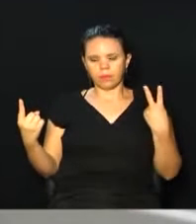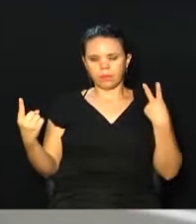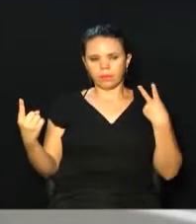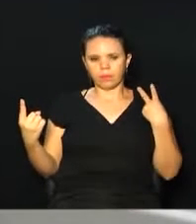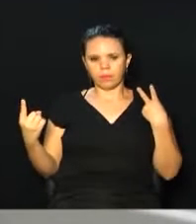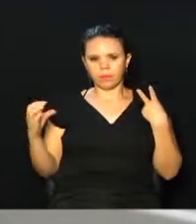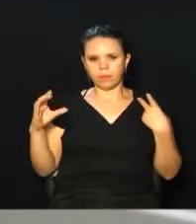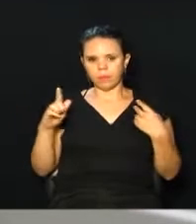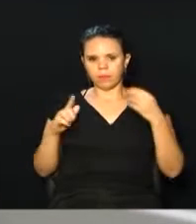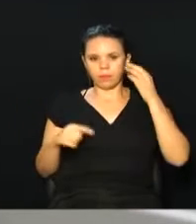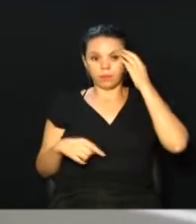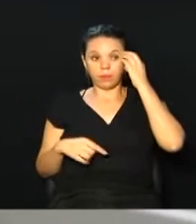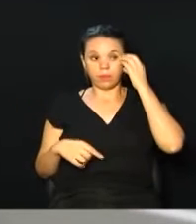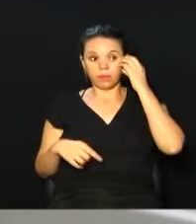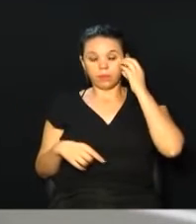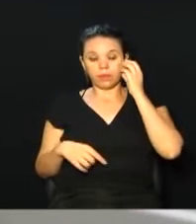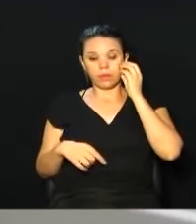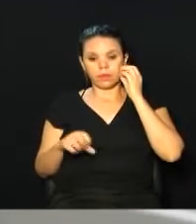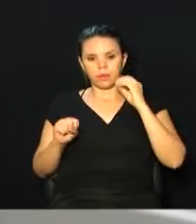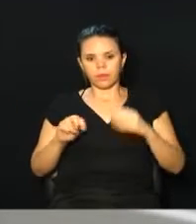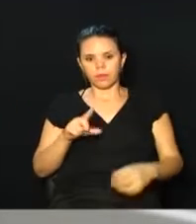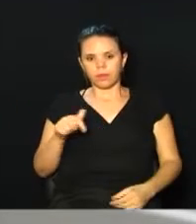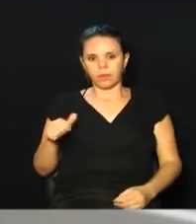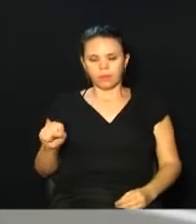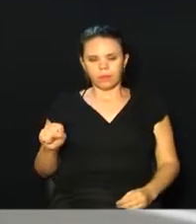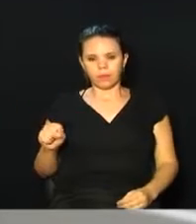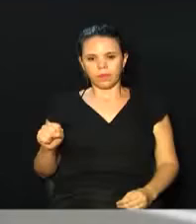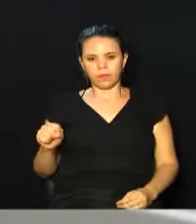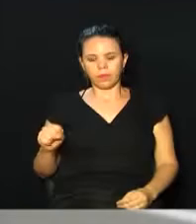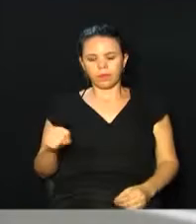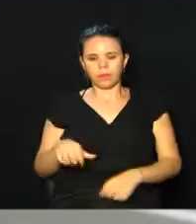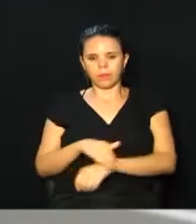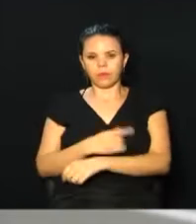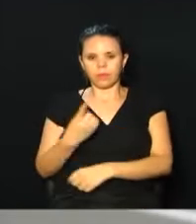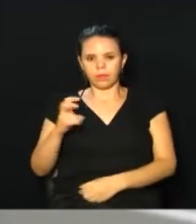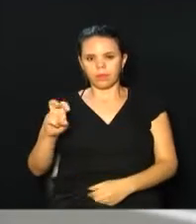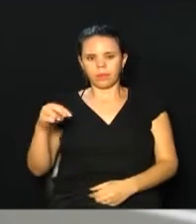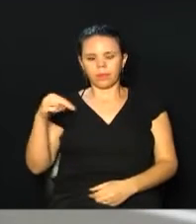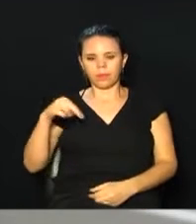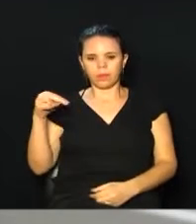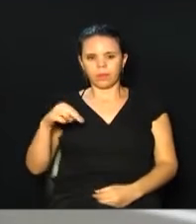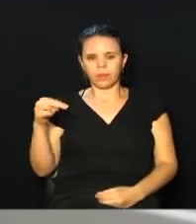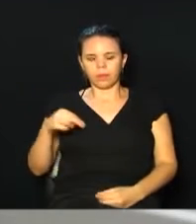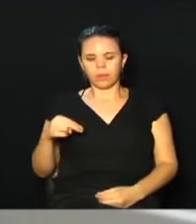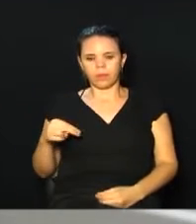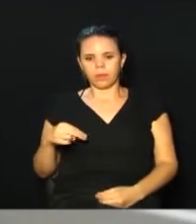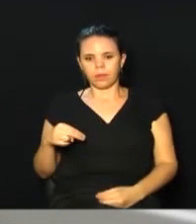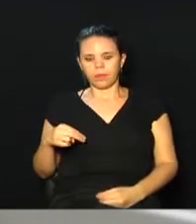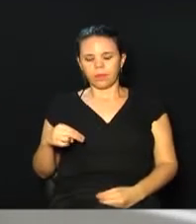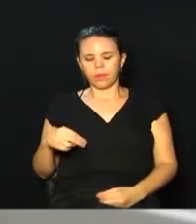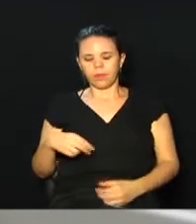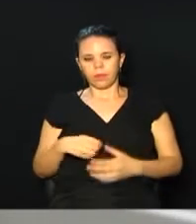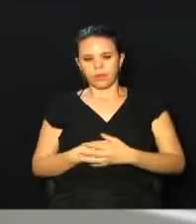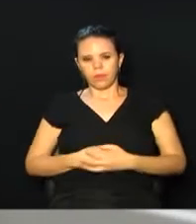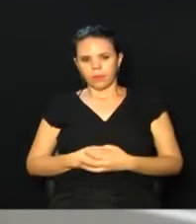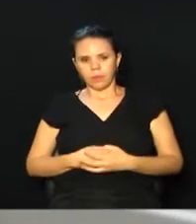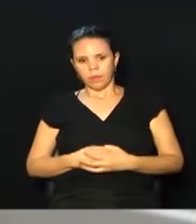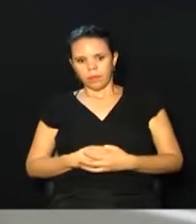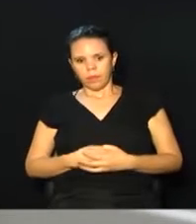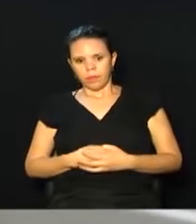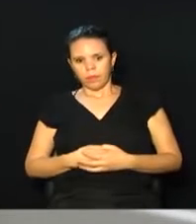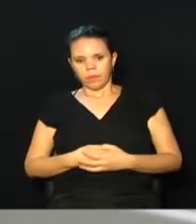Campo Grande. Em Souzas, nós temos a Rua 15 de Novembro, que é chamado Beco do Morcarzel, Jardim